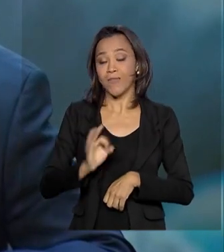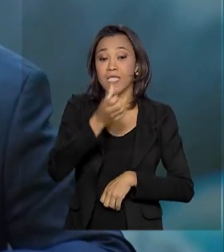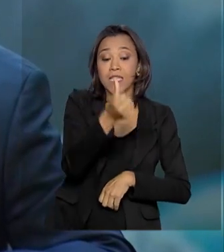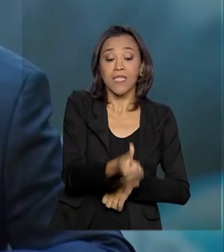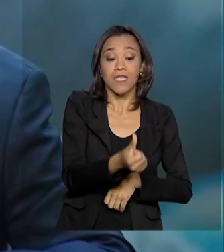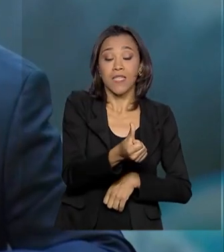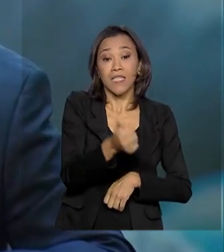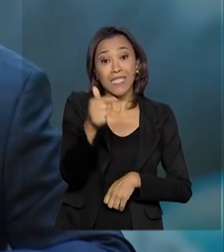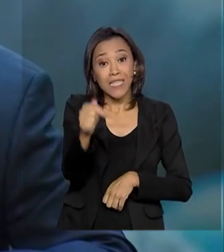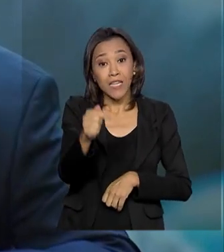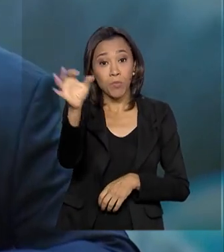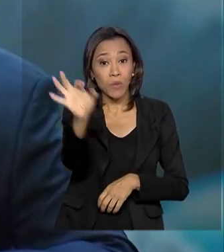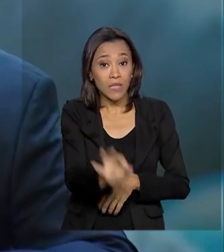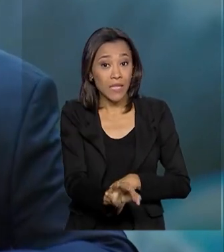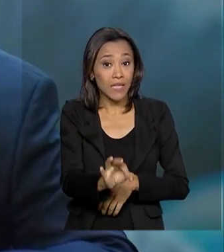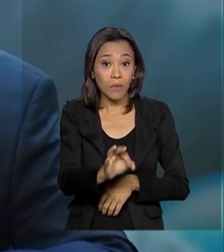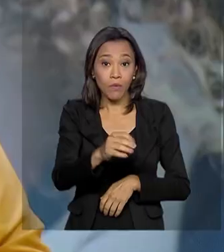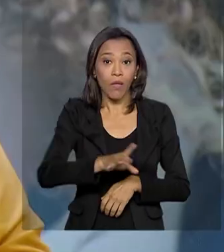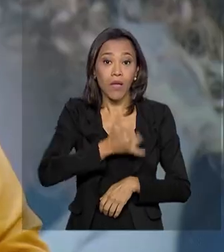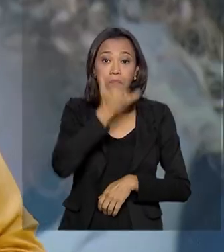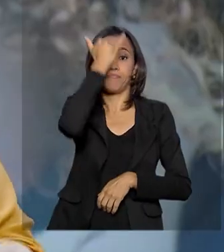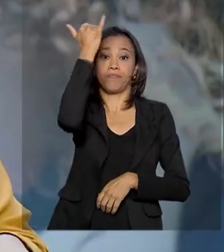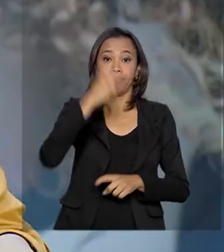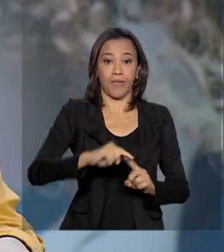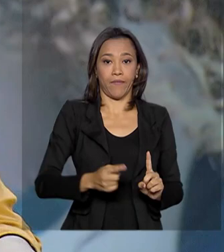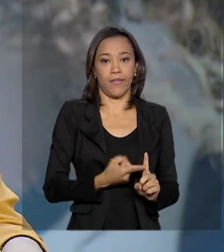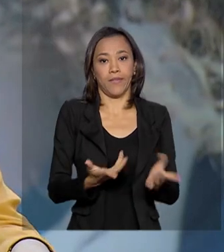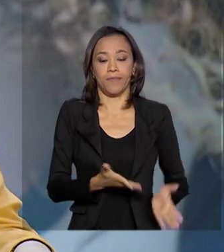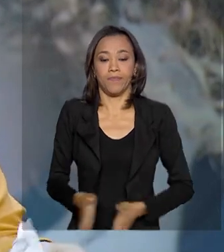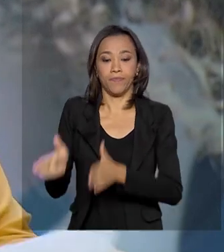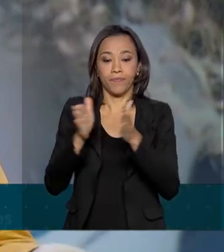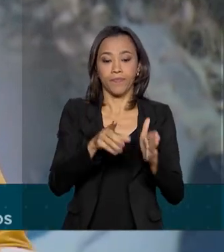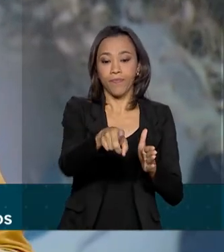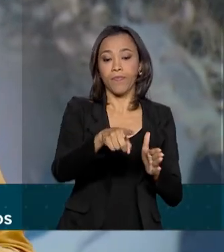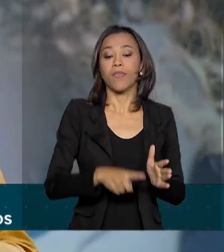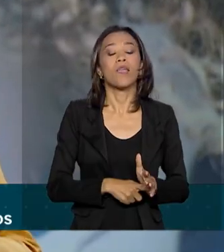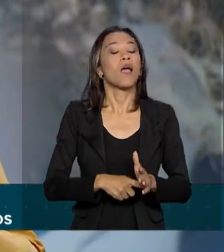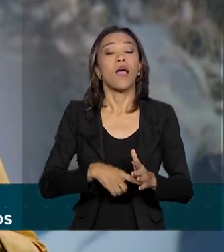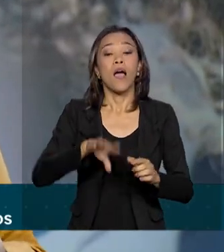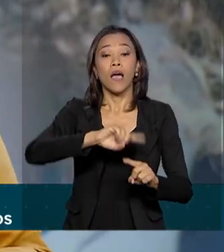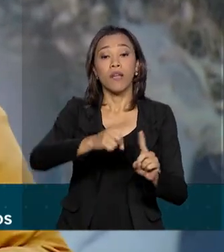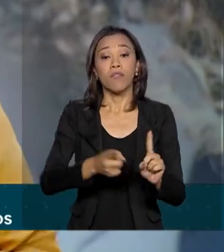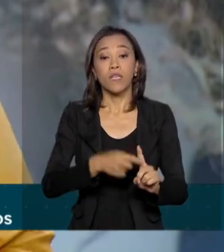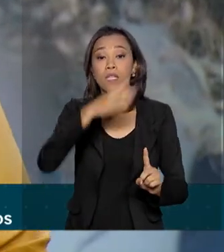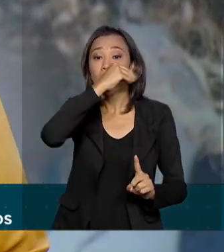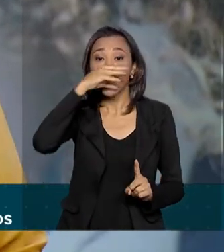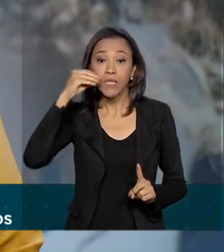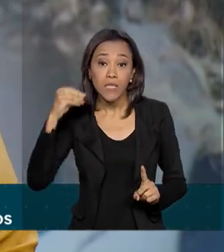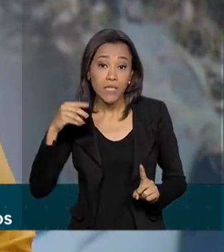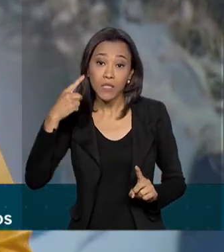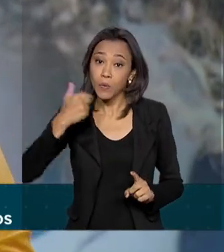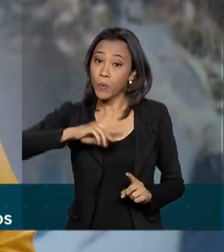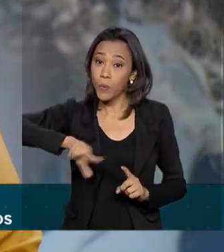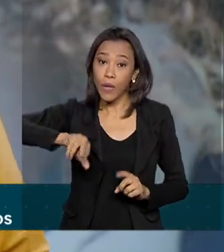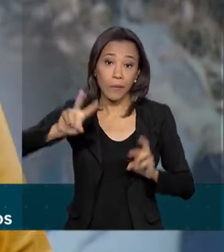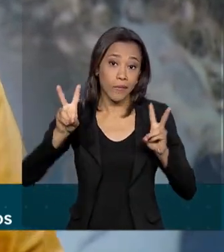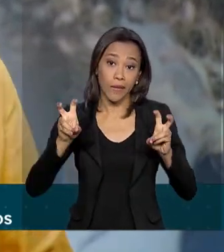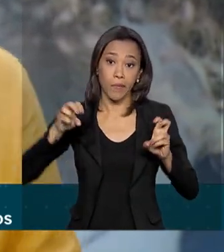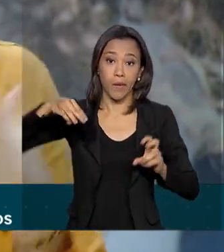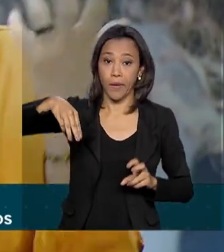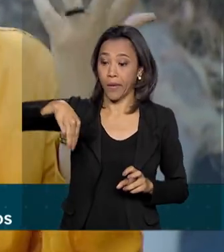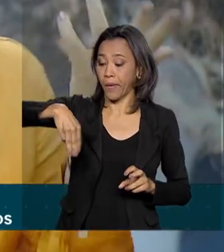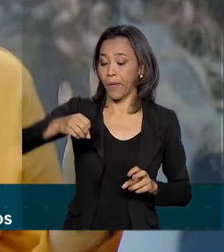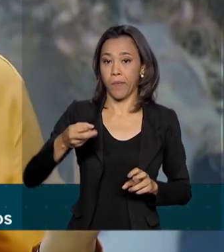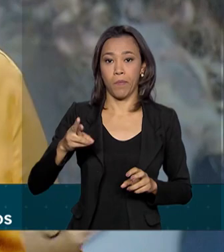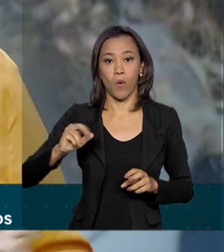66%, 67% é não planejado. A gravidez na adolescência não é um assunto moral, não é um assunto